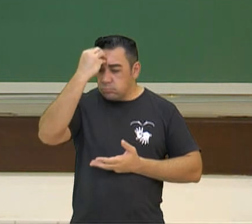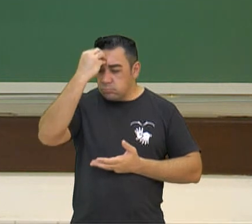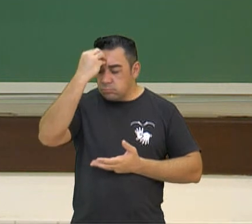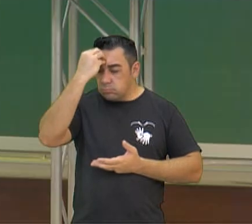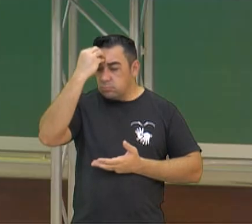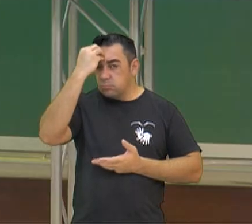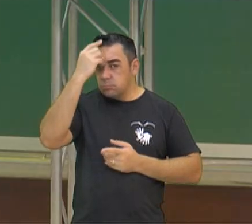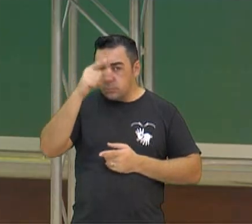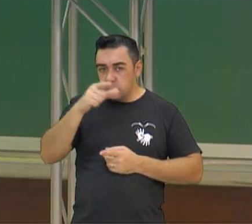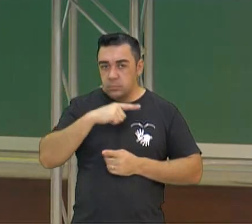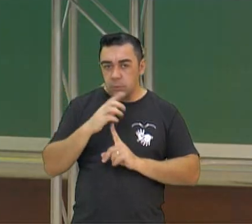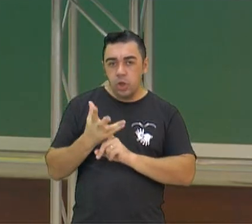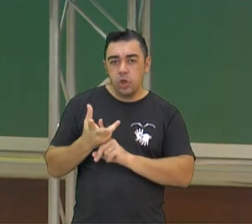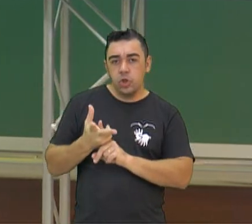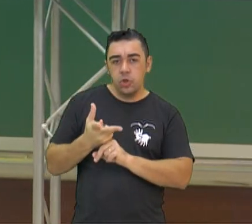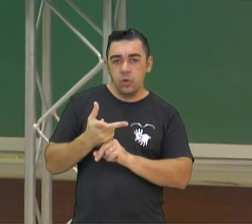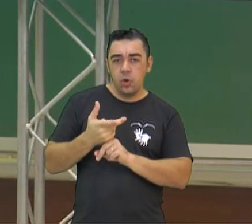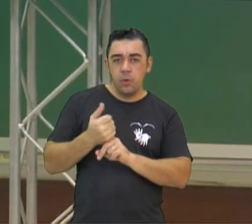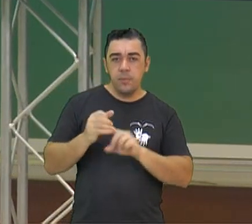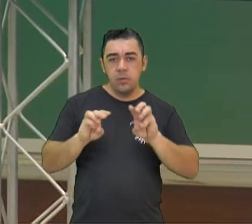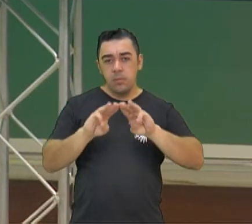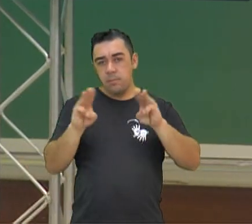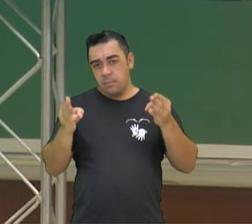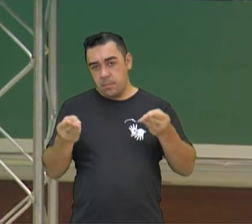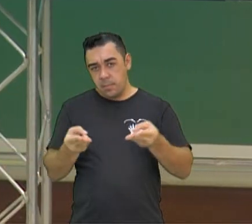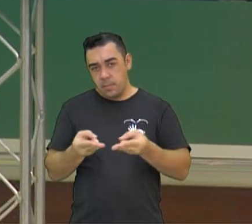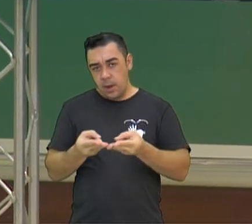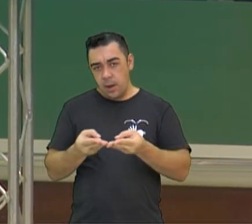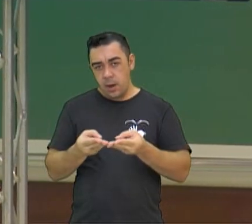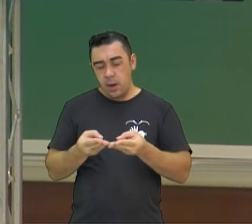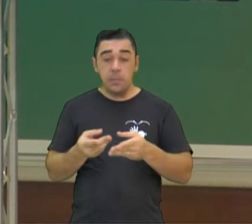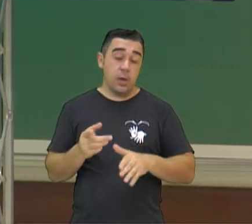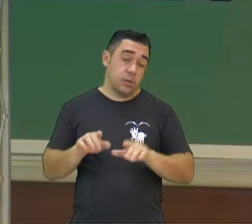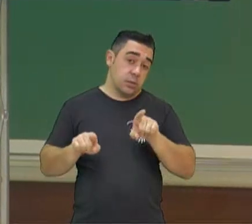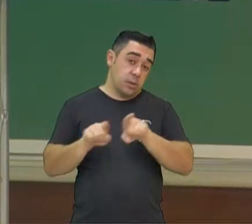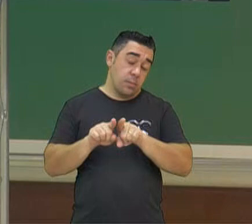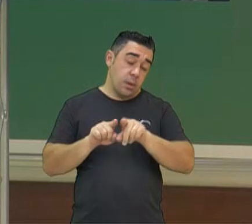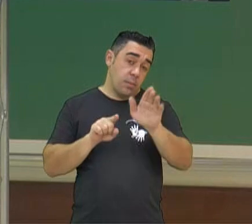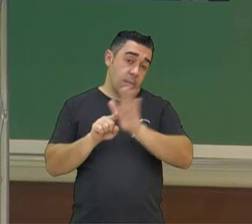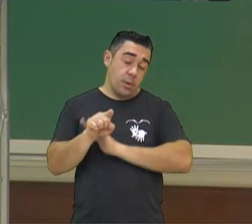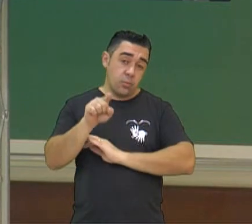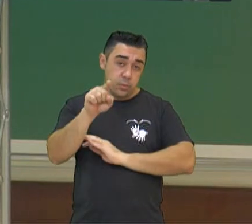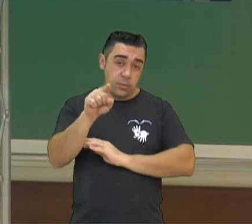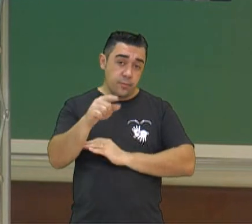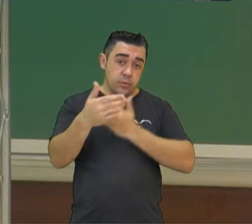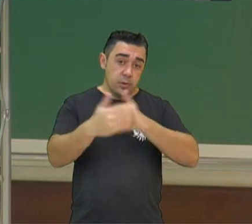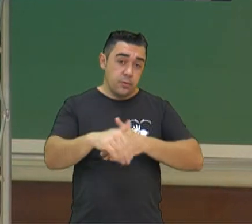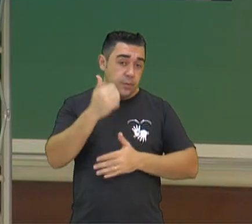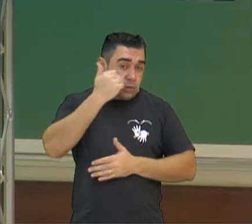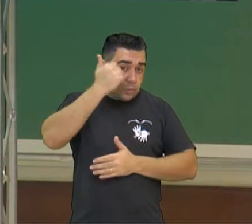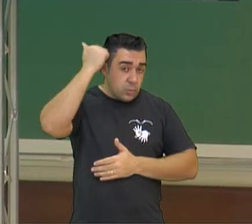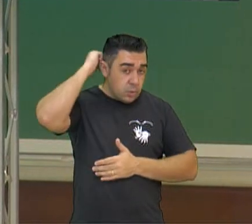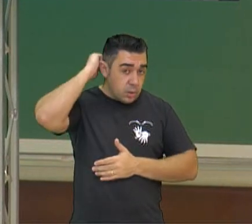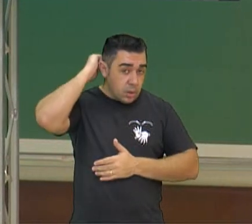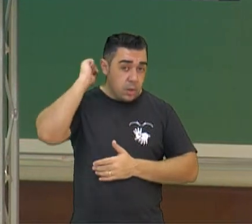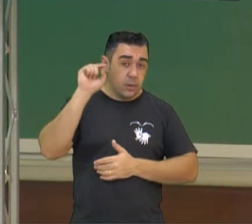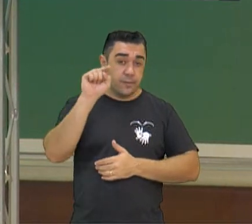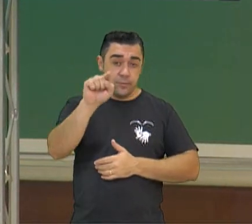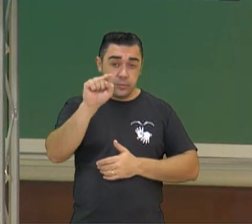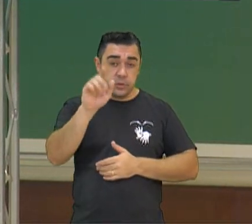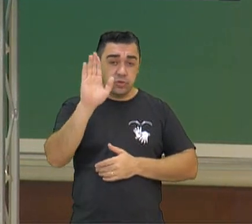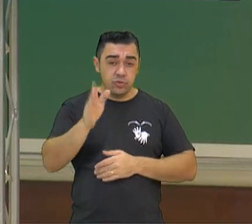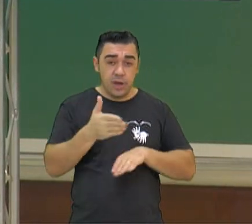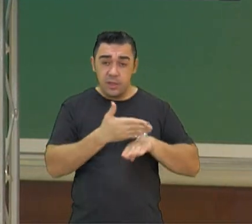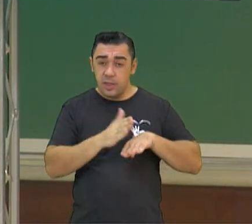mapas. Cada vez que aparecer uma questão como essa, seja no vestibular lá na frente, você que está no segundo ano, você já está treinado. É